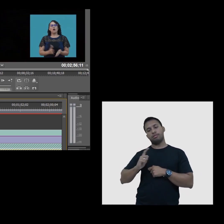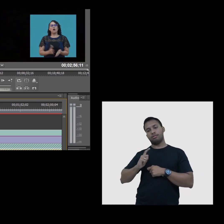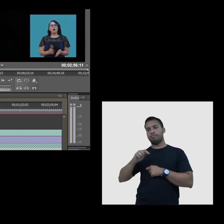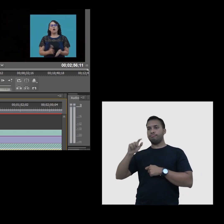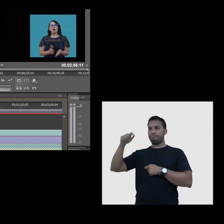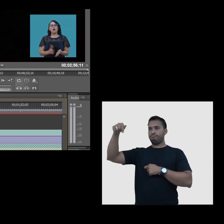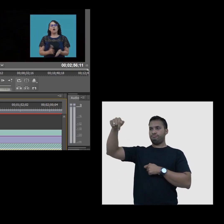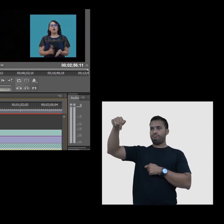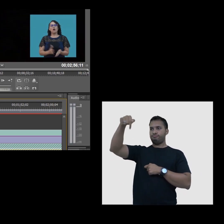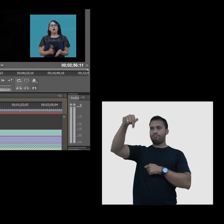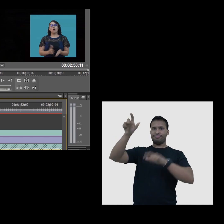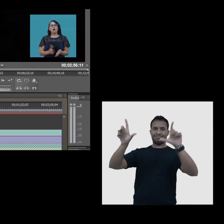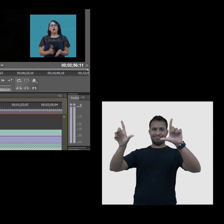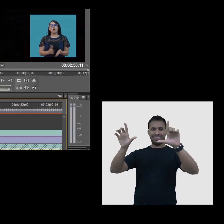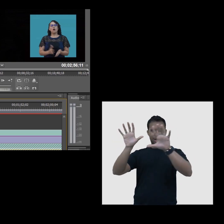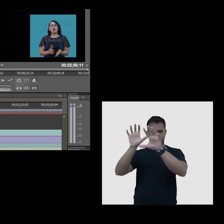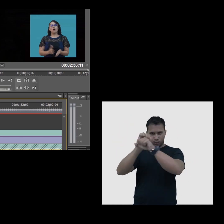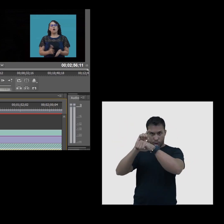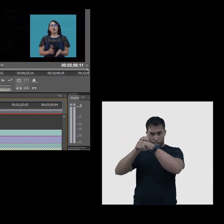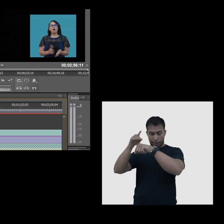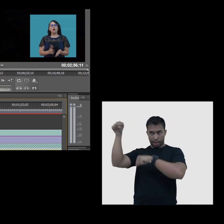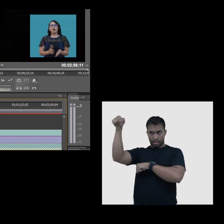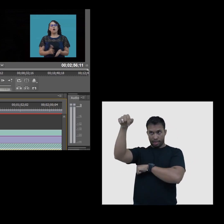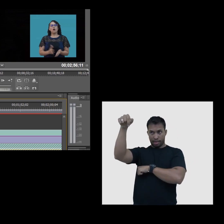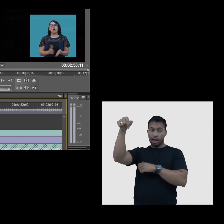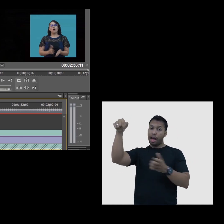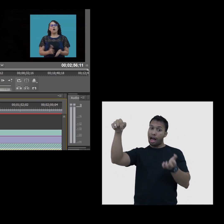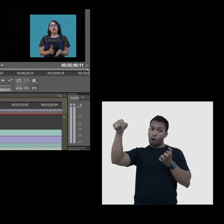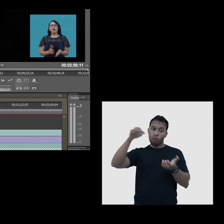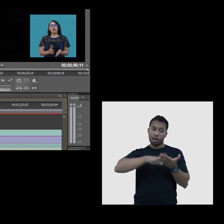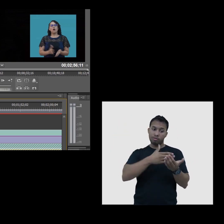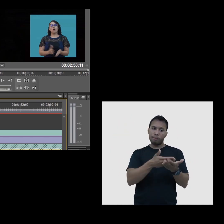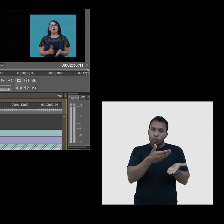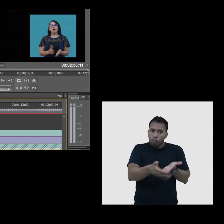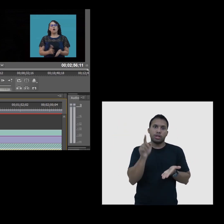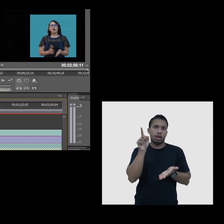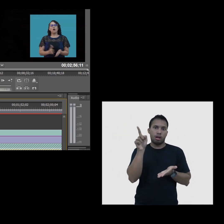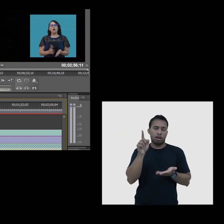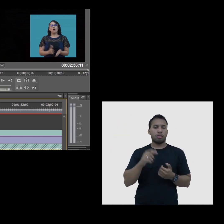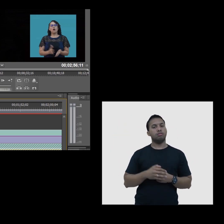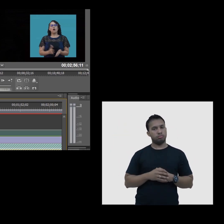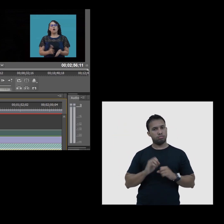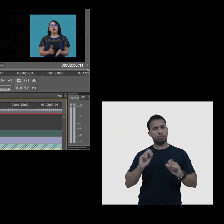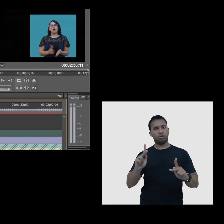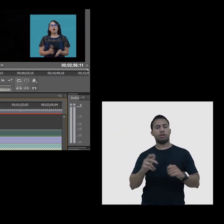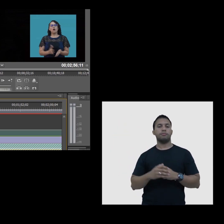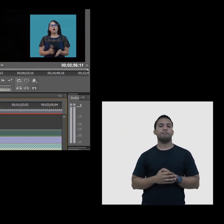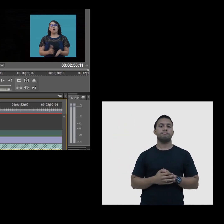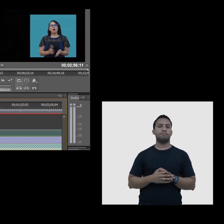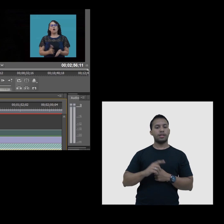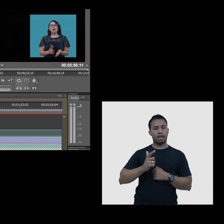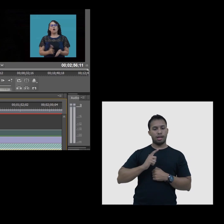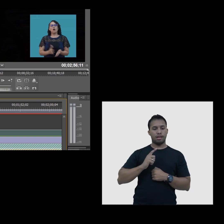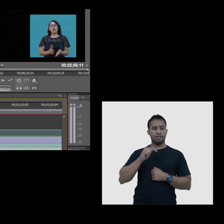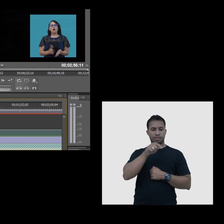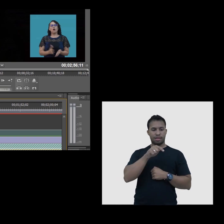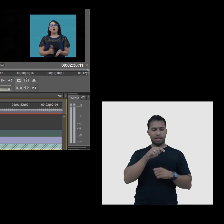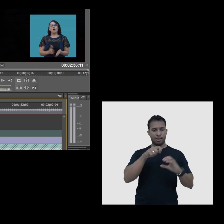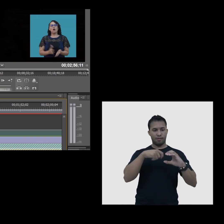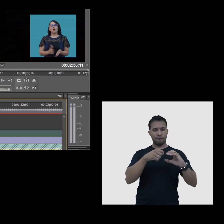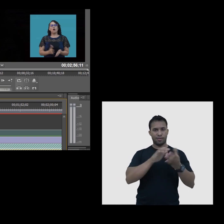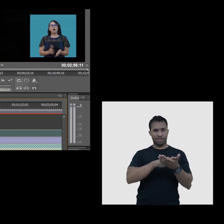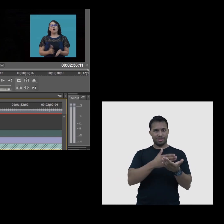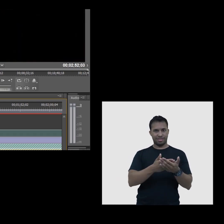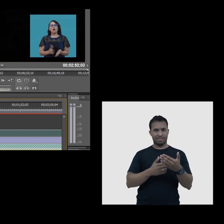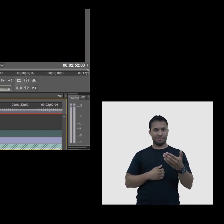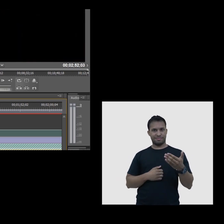onde eu quero que o intérprete comece a sinalização, e eu vou arrastar a camada aqui do intérprete, arrastar o vídeo do